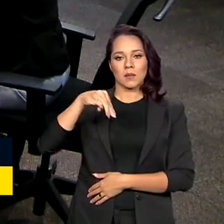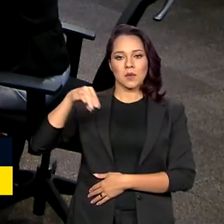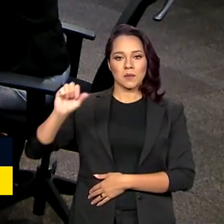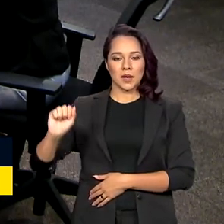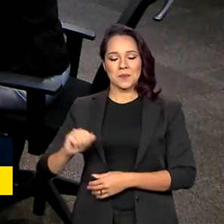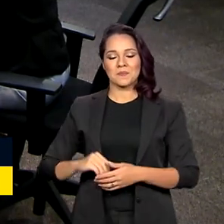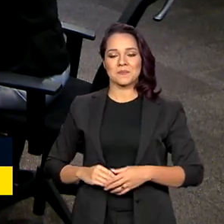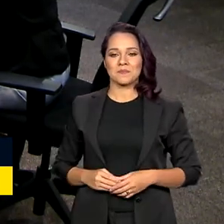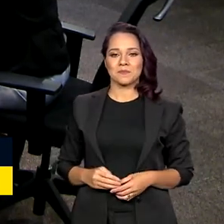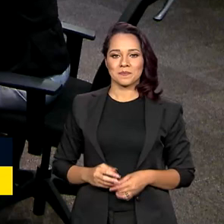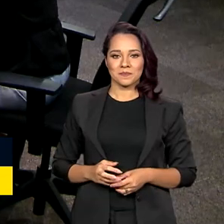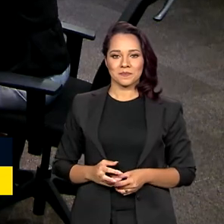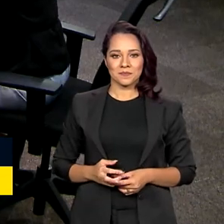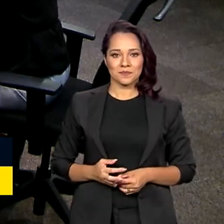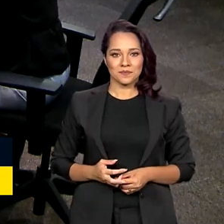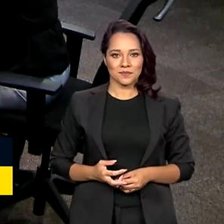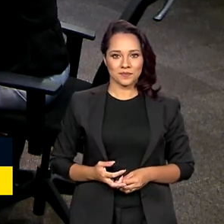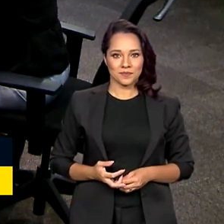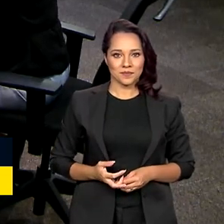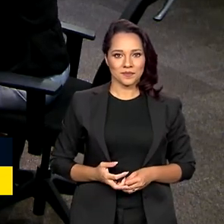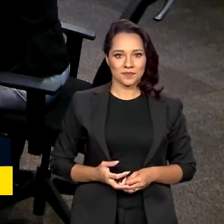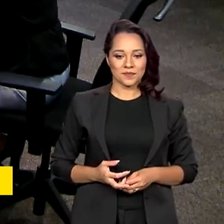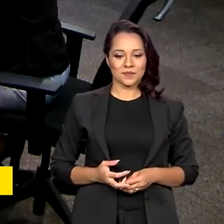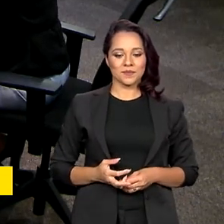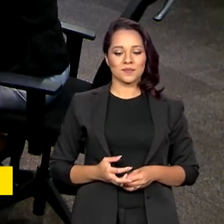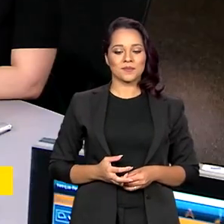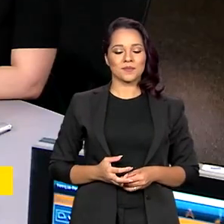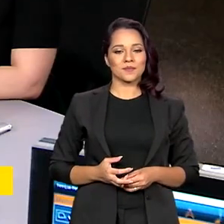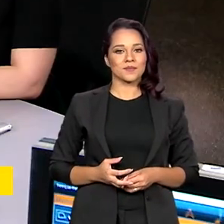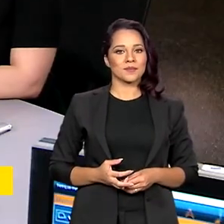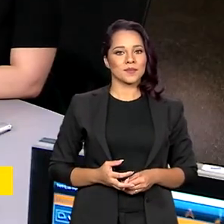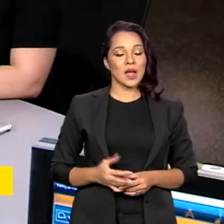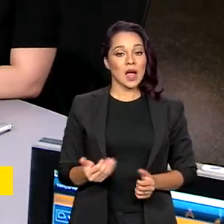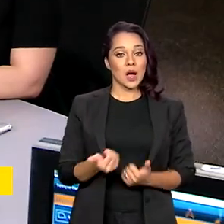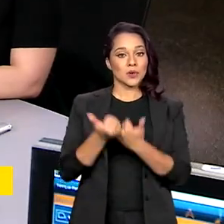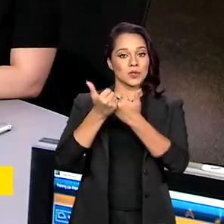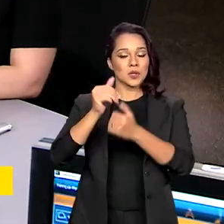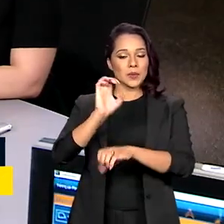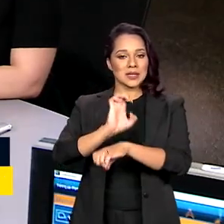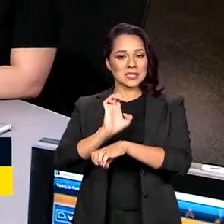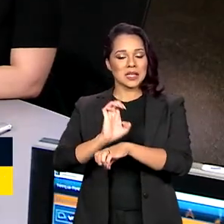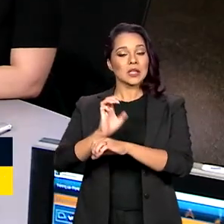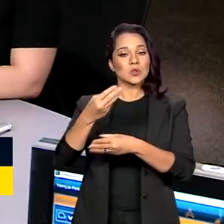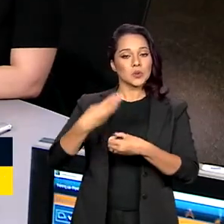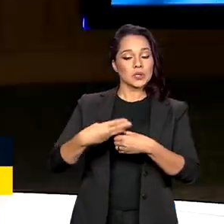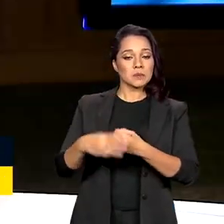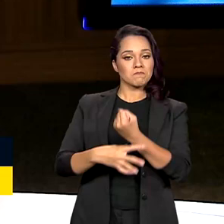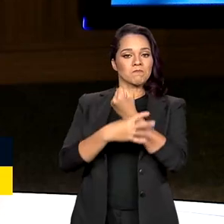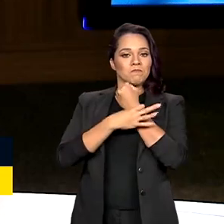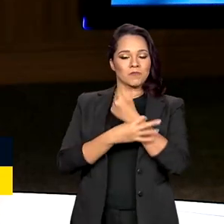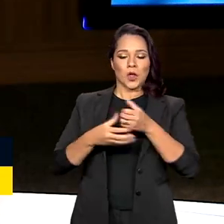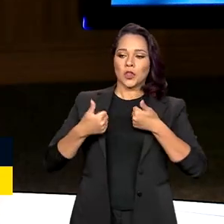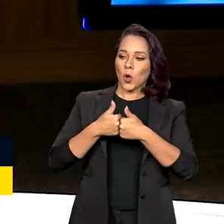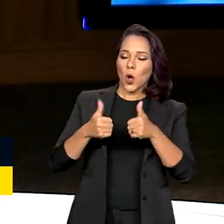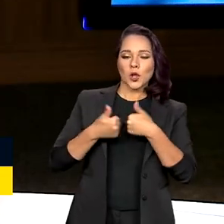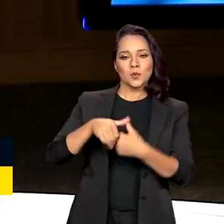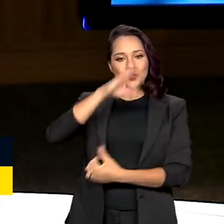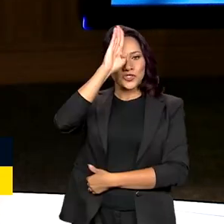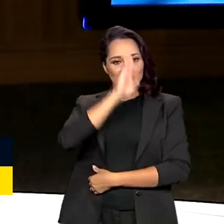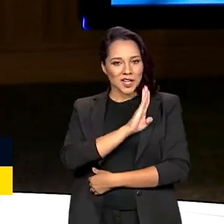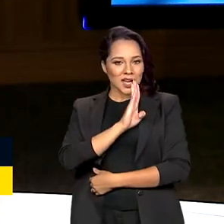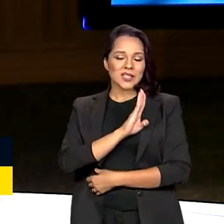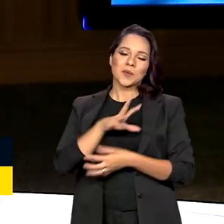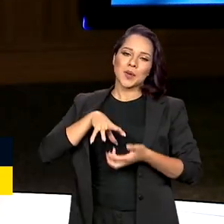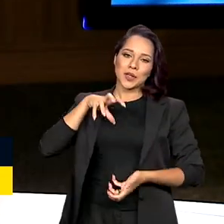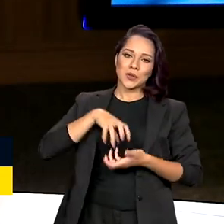gov.br/MMA. Reportagem Márcia Fernandes. Auxílio para estados e municípios garantirem o transporte público